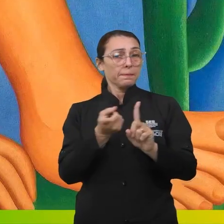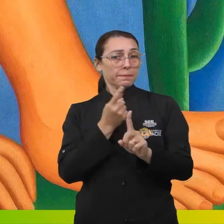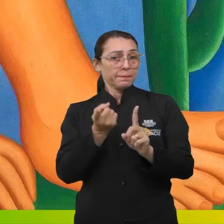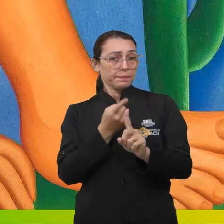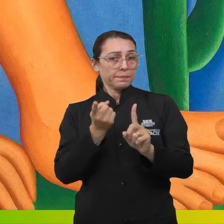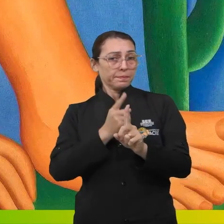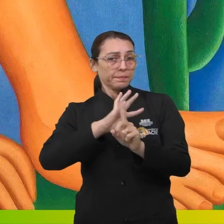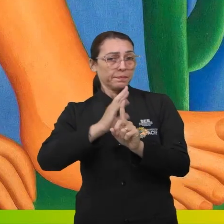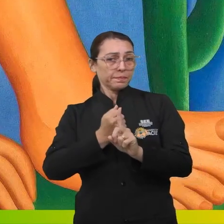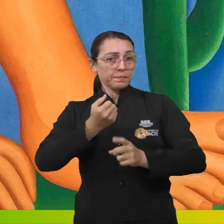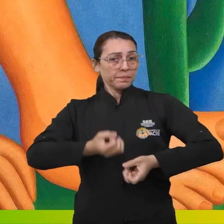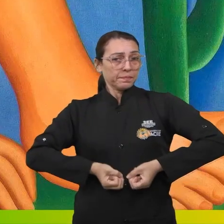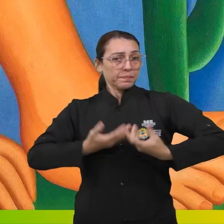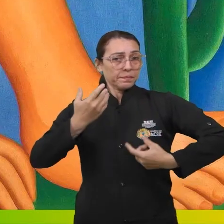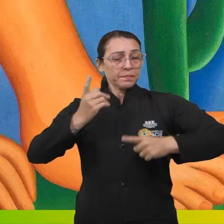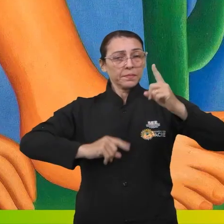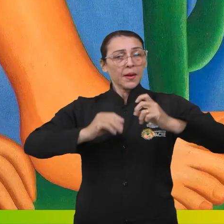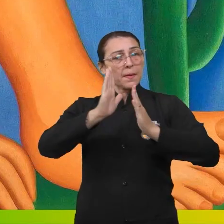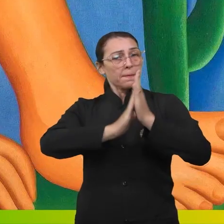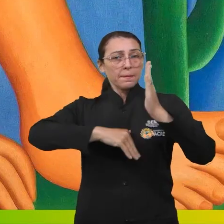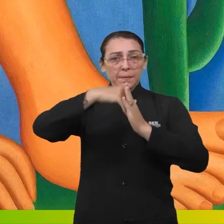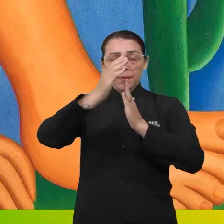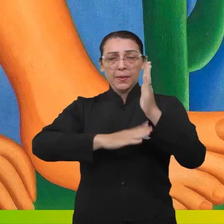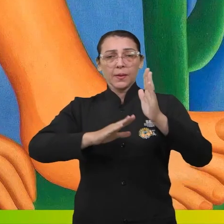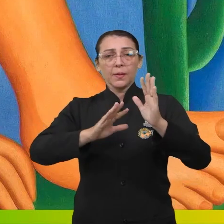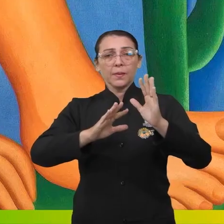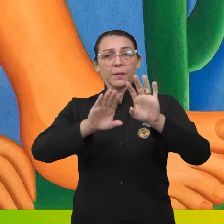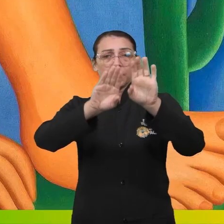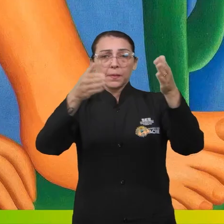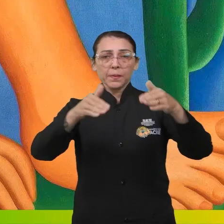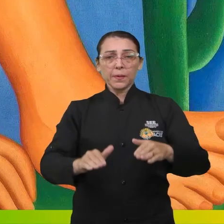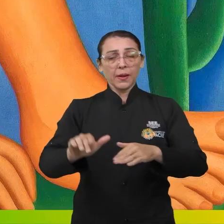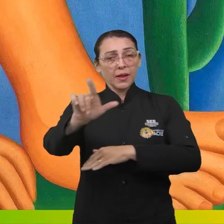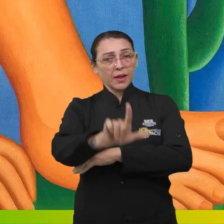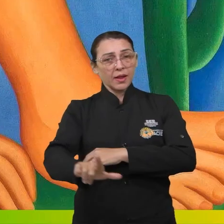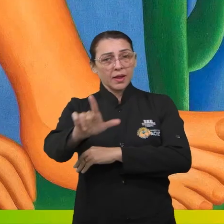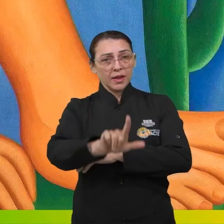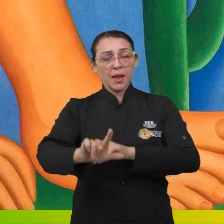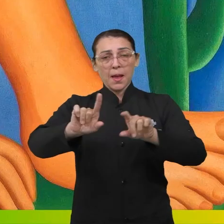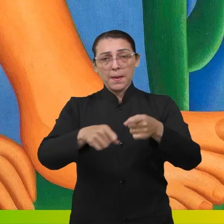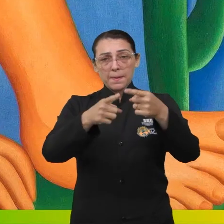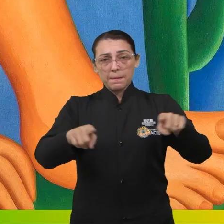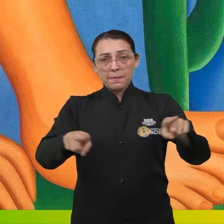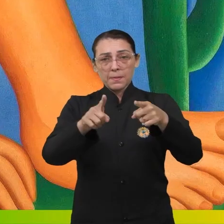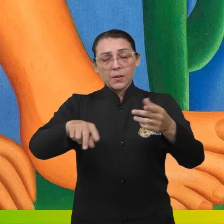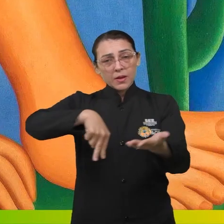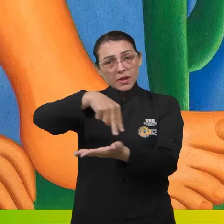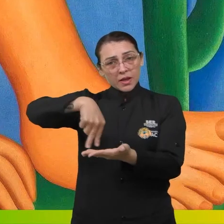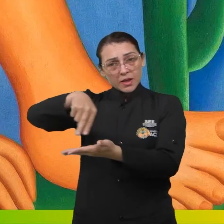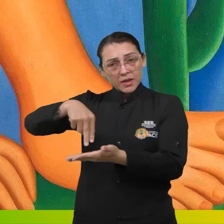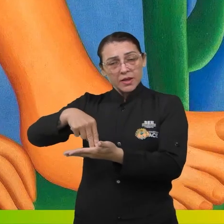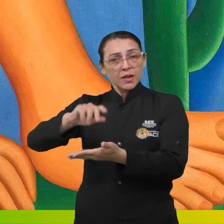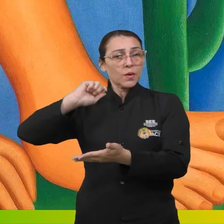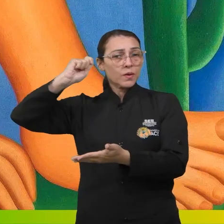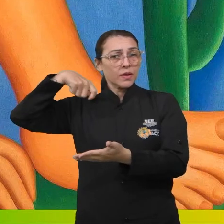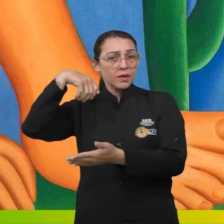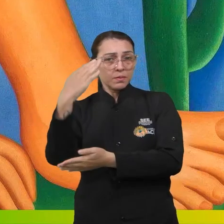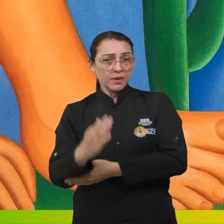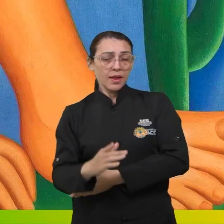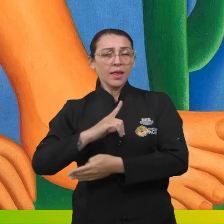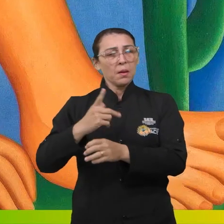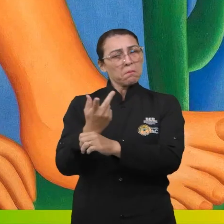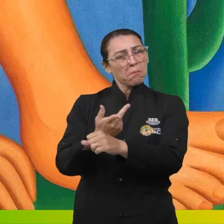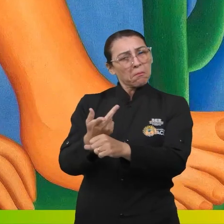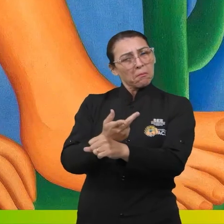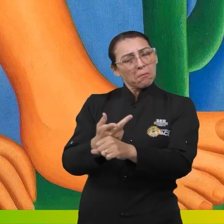Primeiramente, a arte como expressão. Através da pintura, escultura, literatura, música e dança, os artistas brasileiros têm